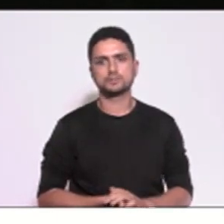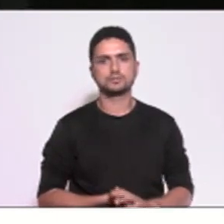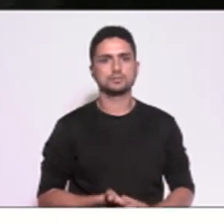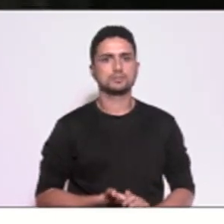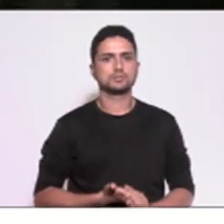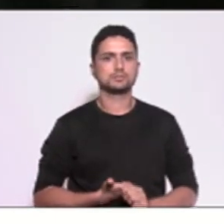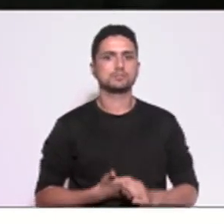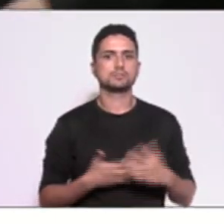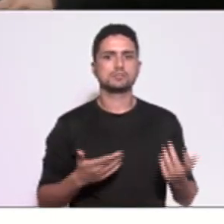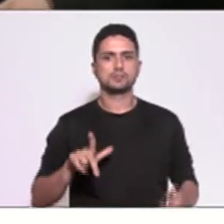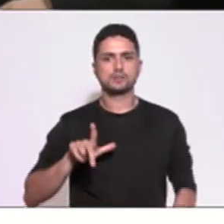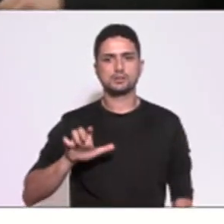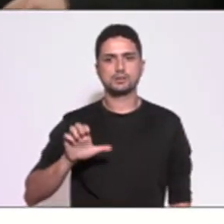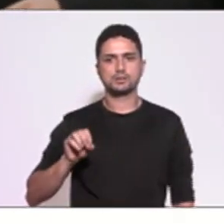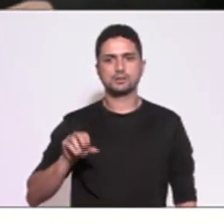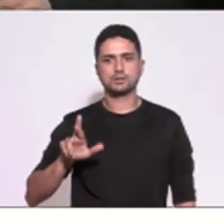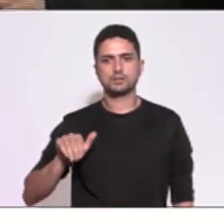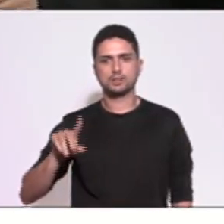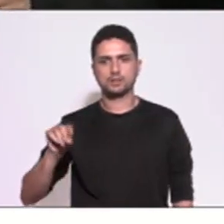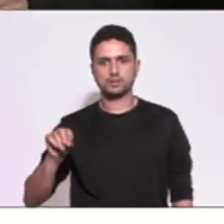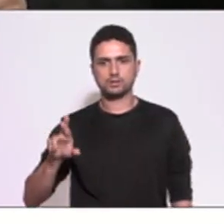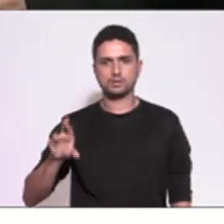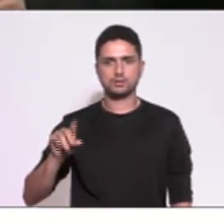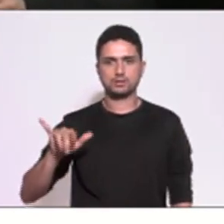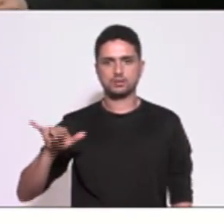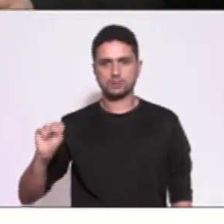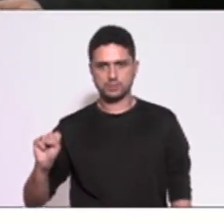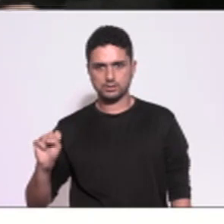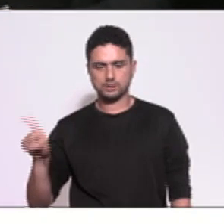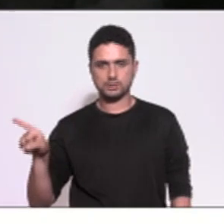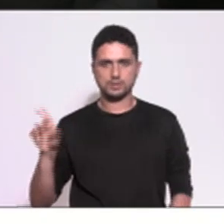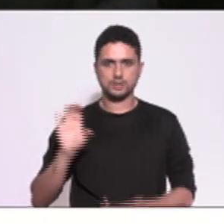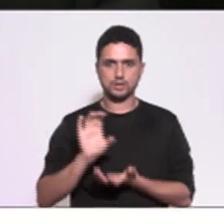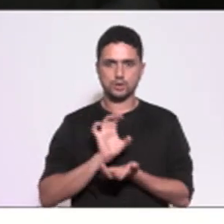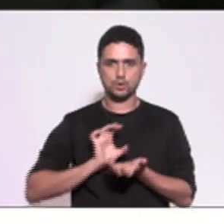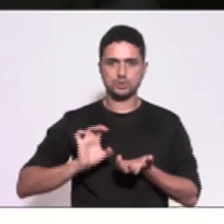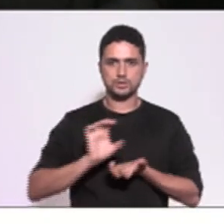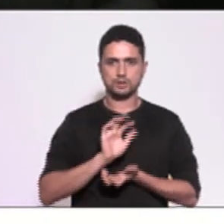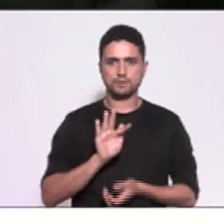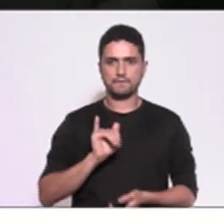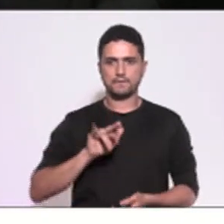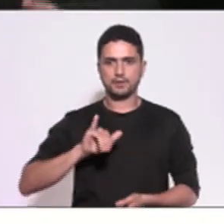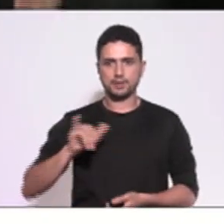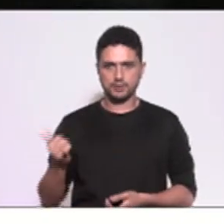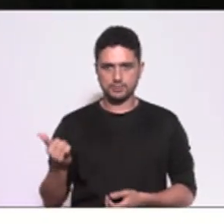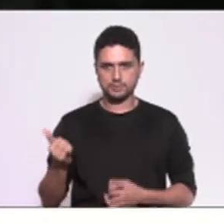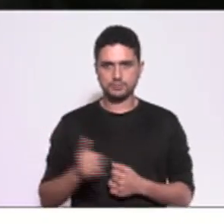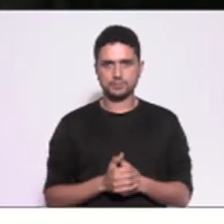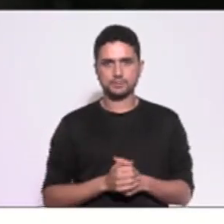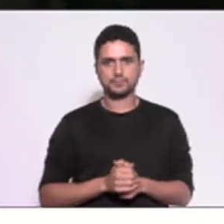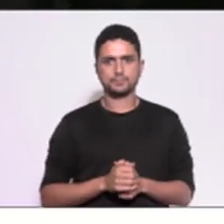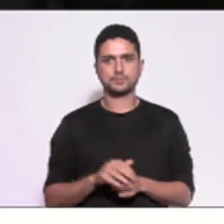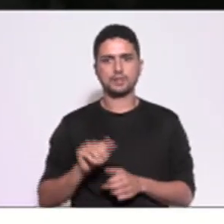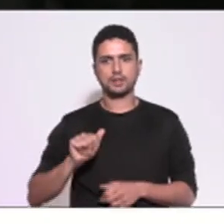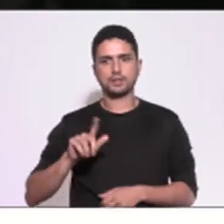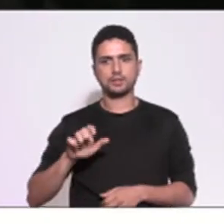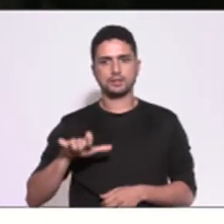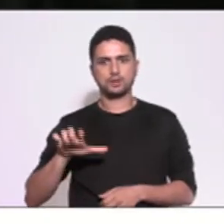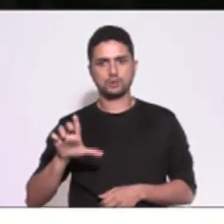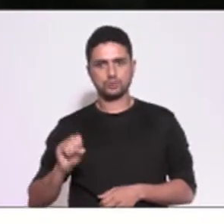Tecnologia, Leonardo Rodrigues, o conselheiro da FIERJ, Sérgio Adelson.